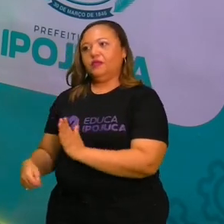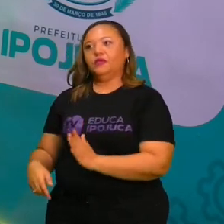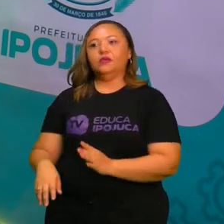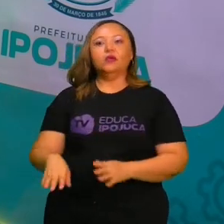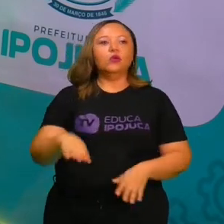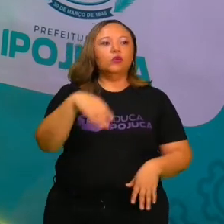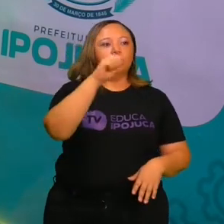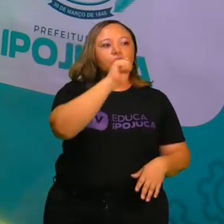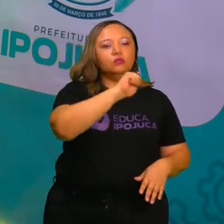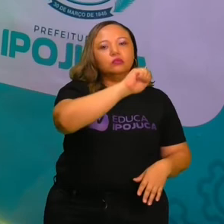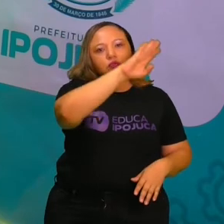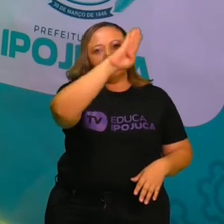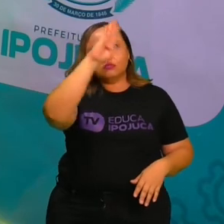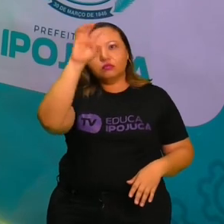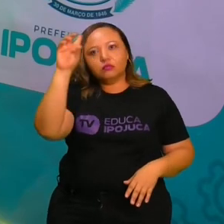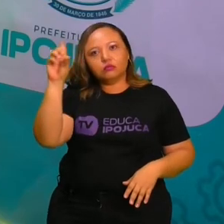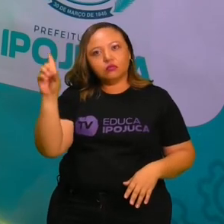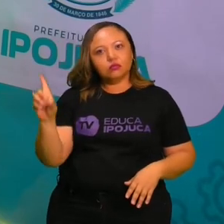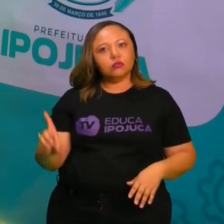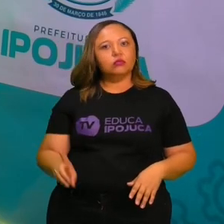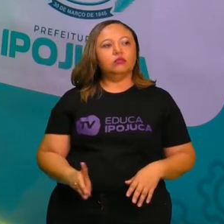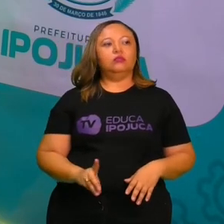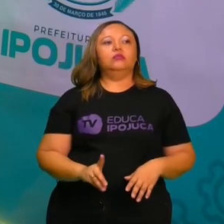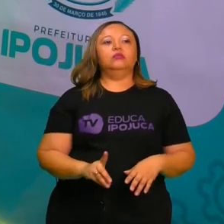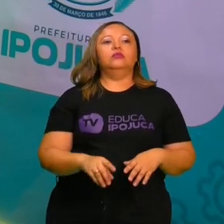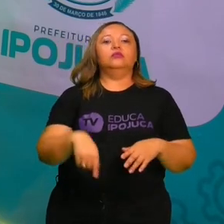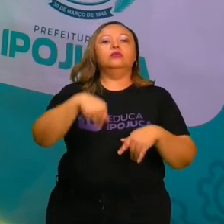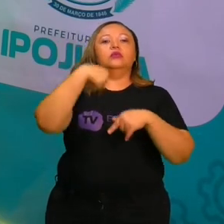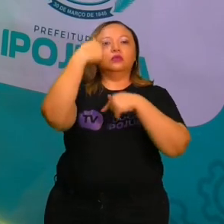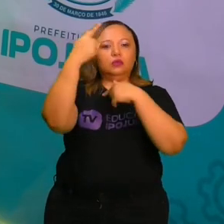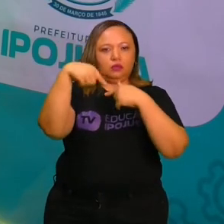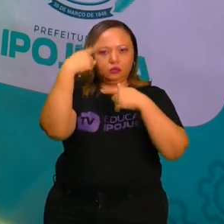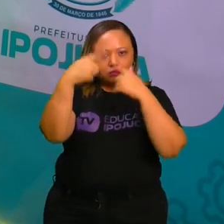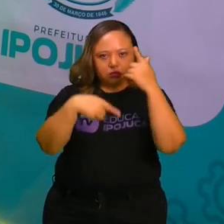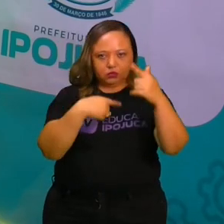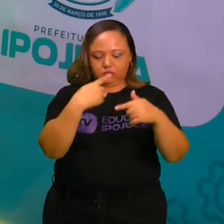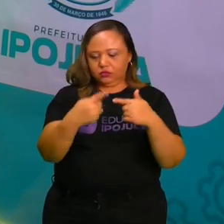escreve o alfabeto completo, aí depois vai